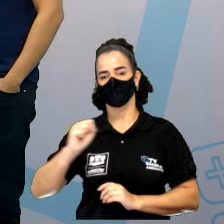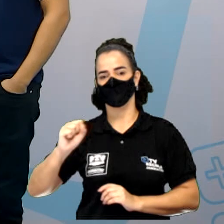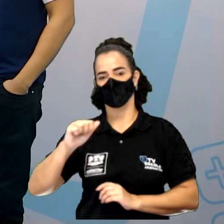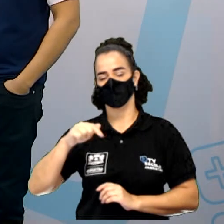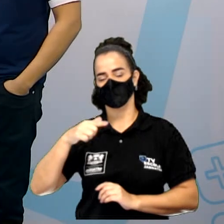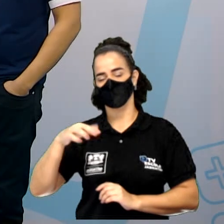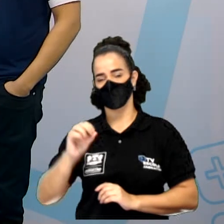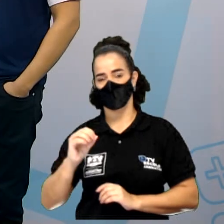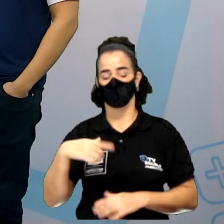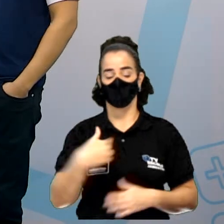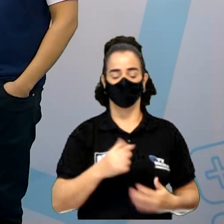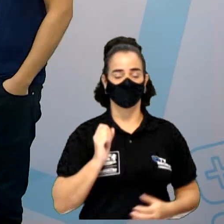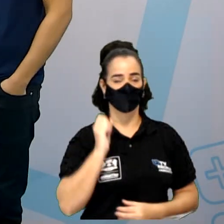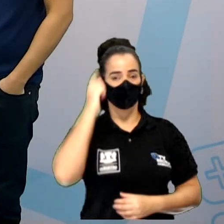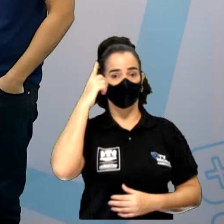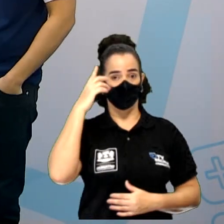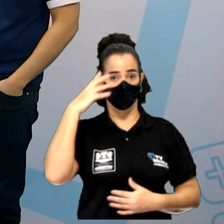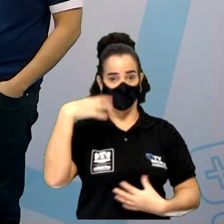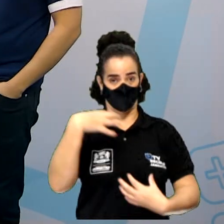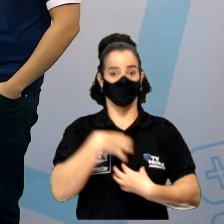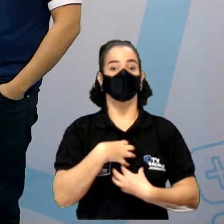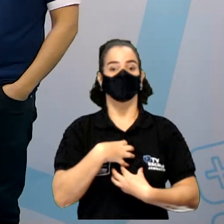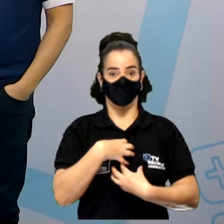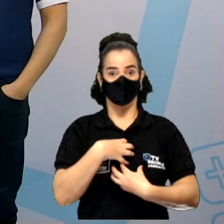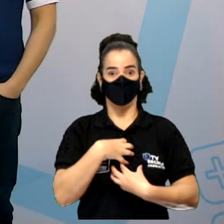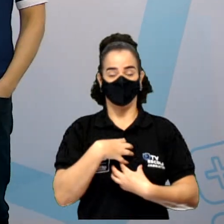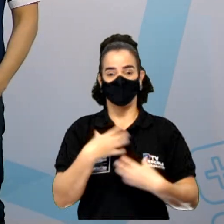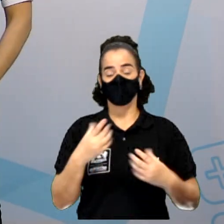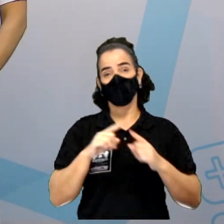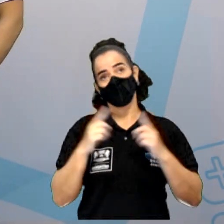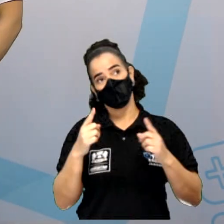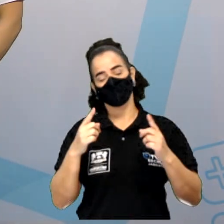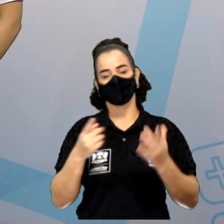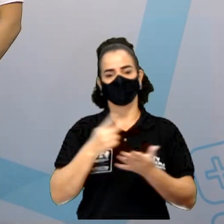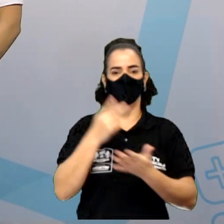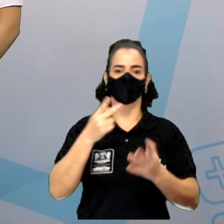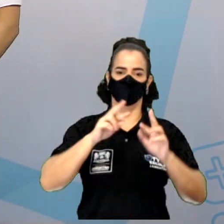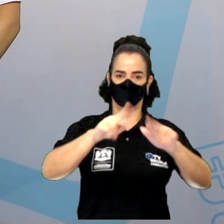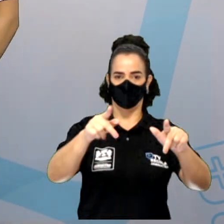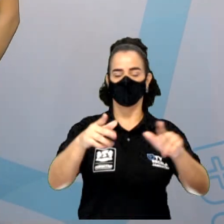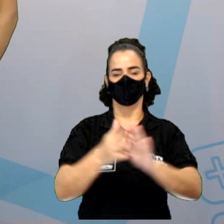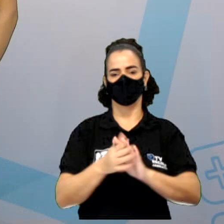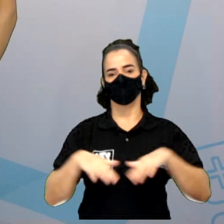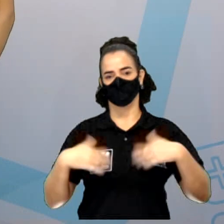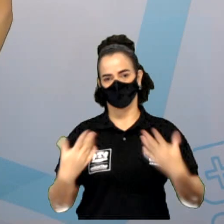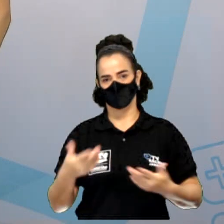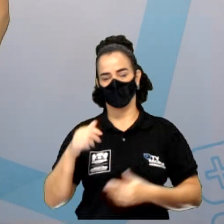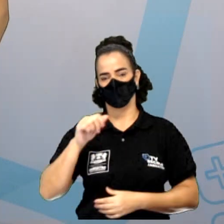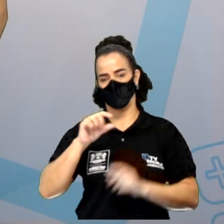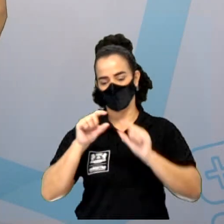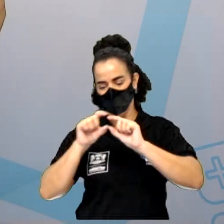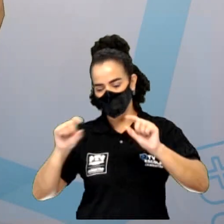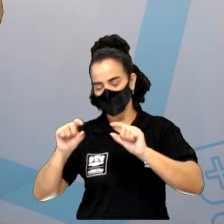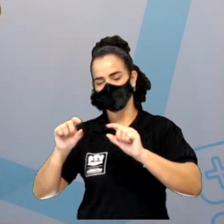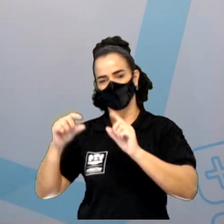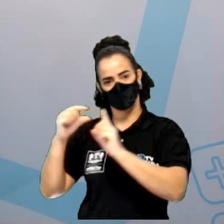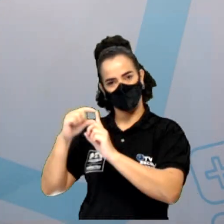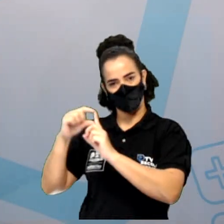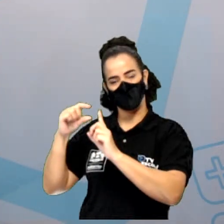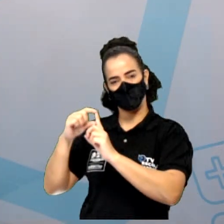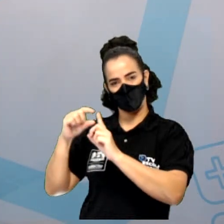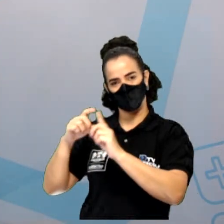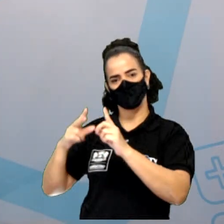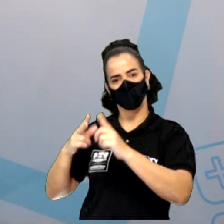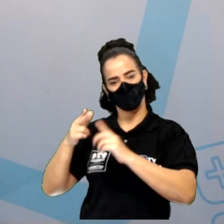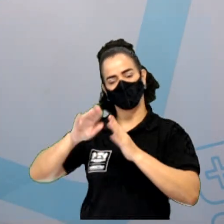cria expectativa para um desfecho, né? E acontece diferente. Então, apesar de, já indica aí uma quebra na expectativa, uma